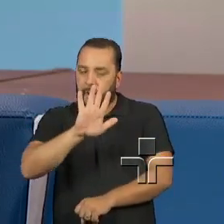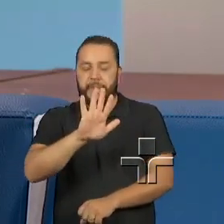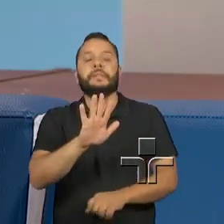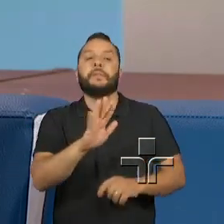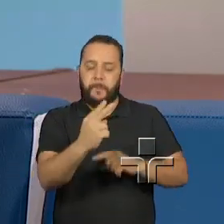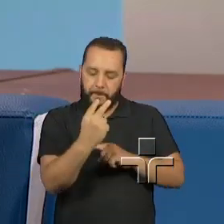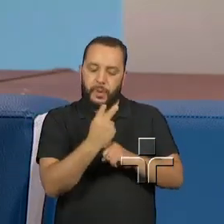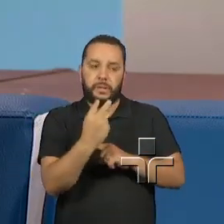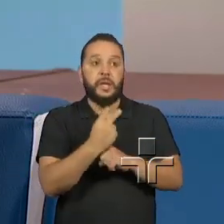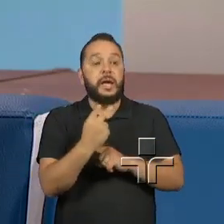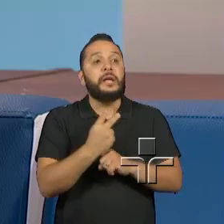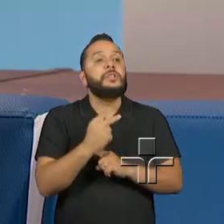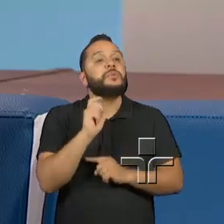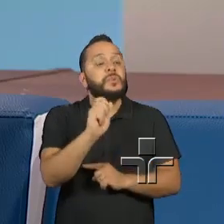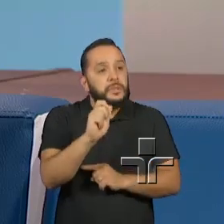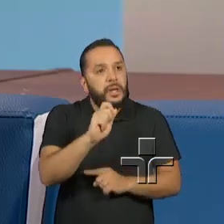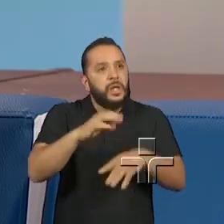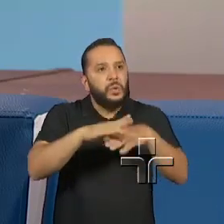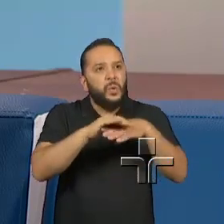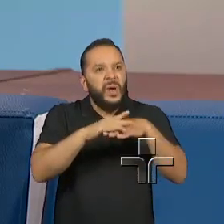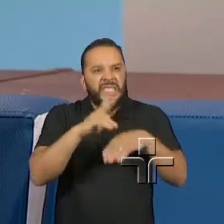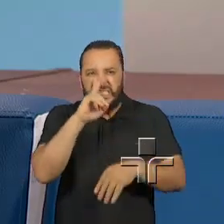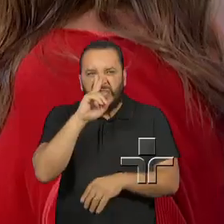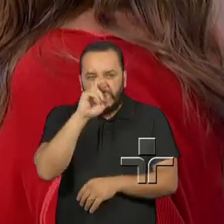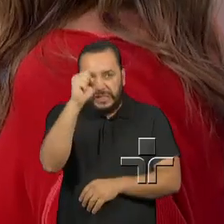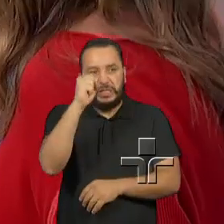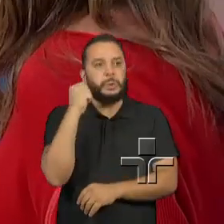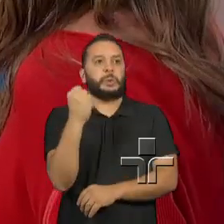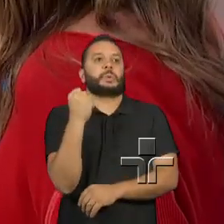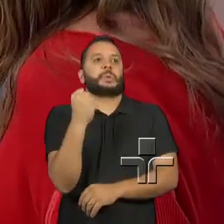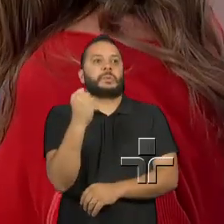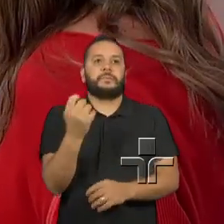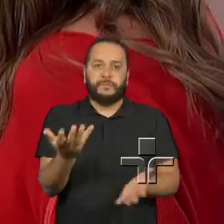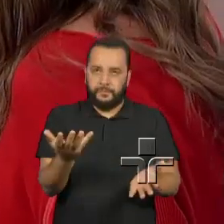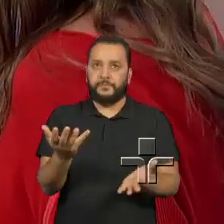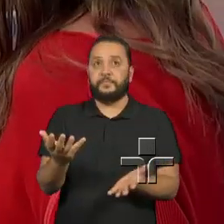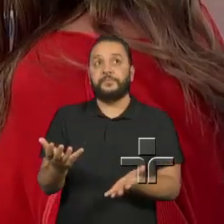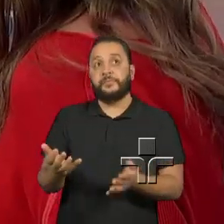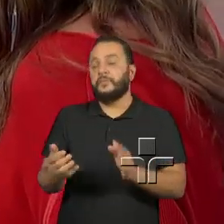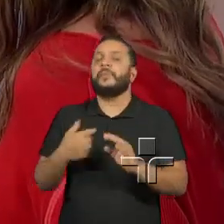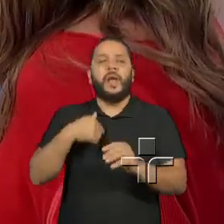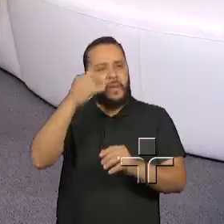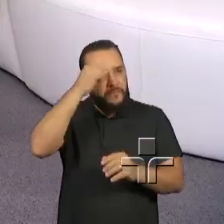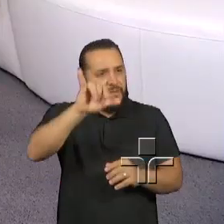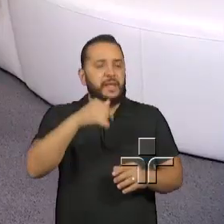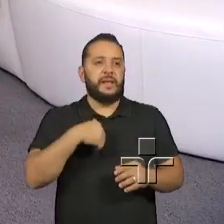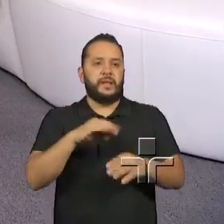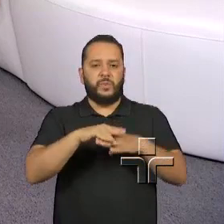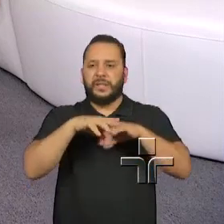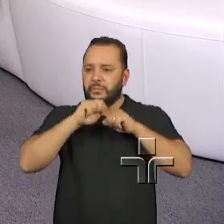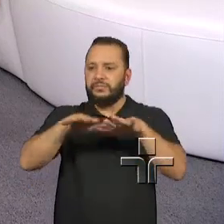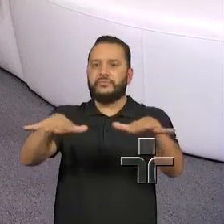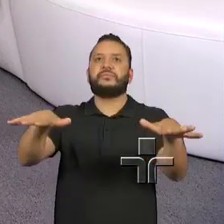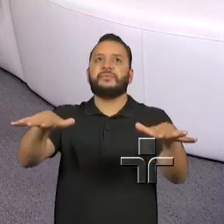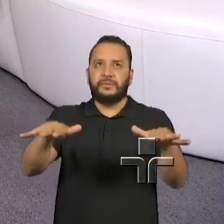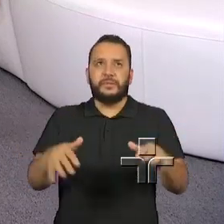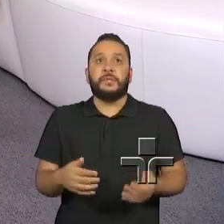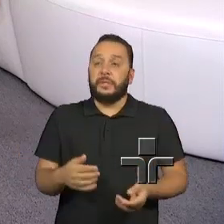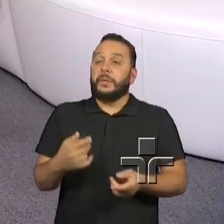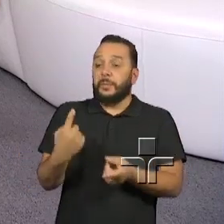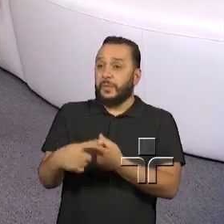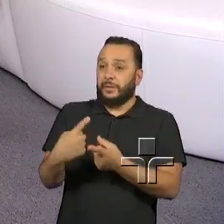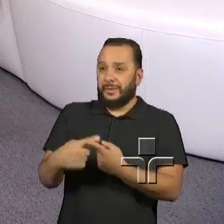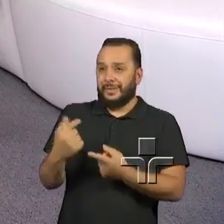formas graves das doenças. Entendi. Então, as doenças são mais brandas. E daí evita epidemia, tudo isso, né? Você, verdade, desde